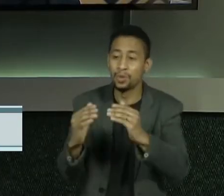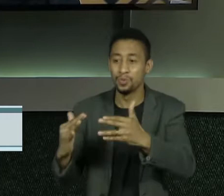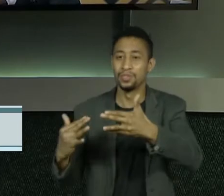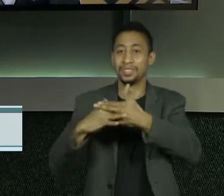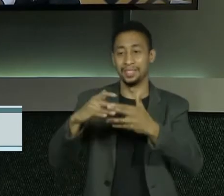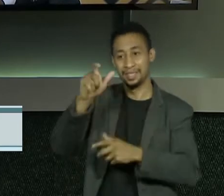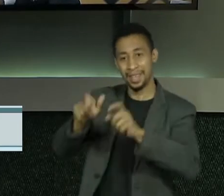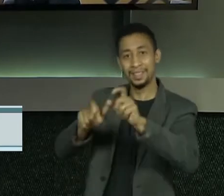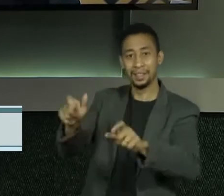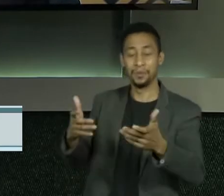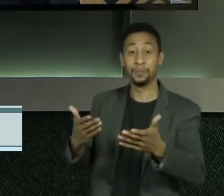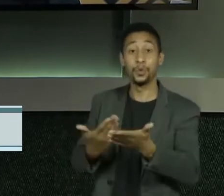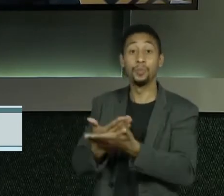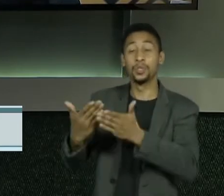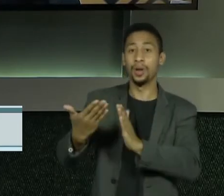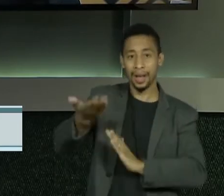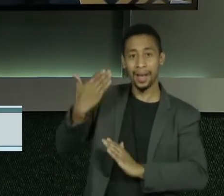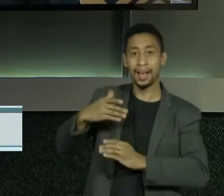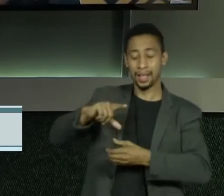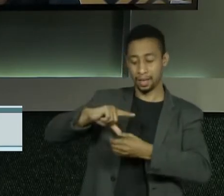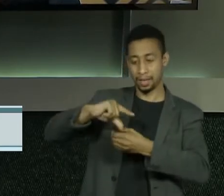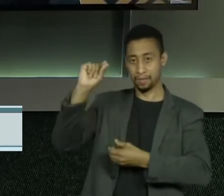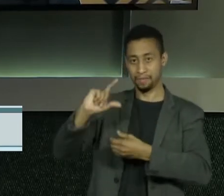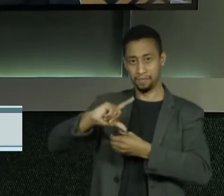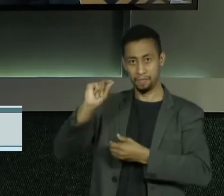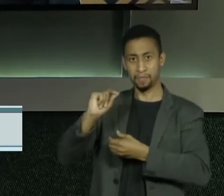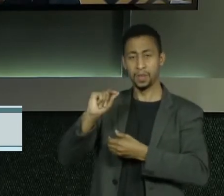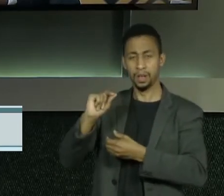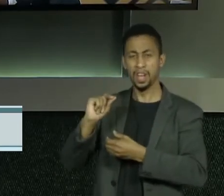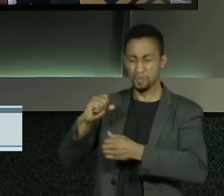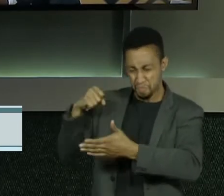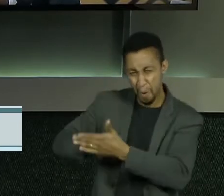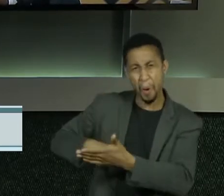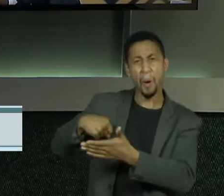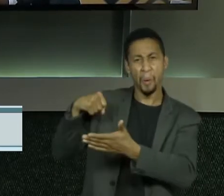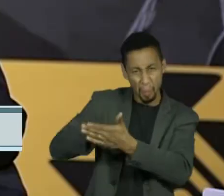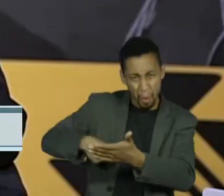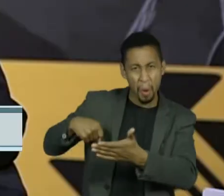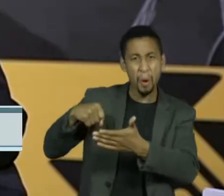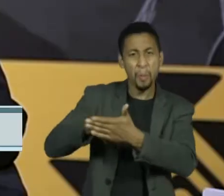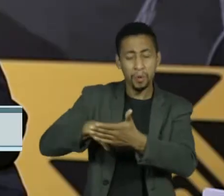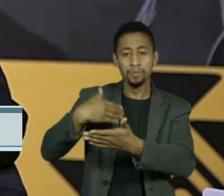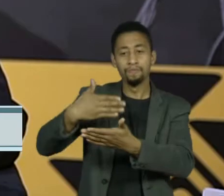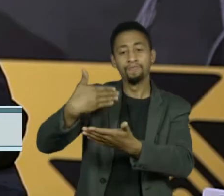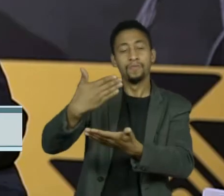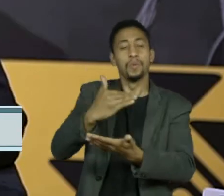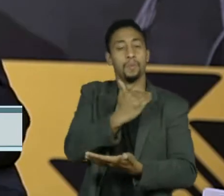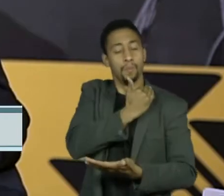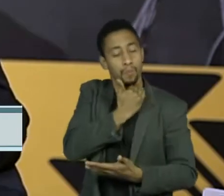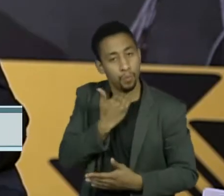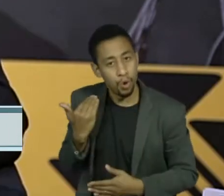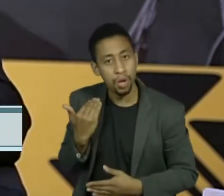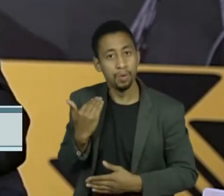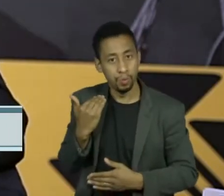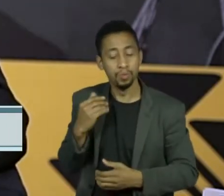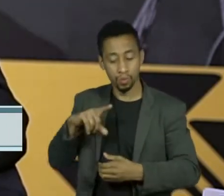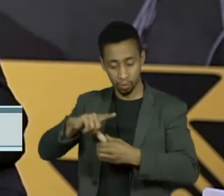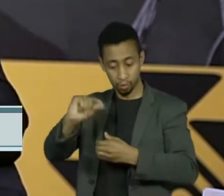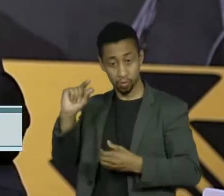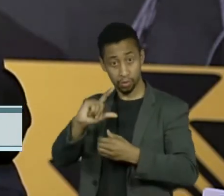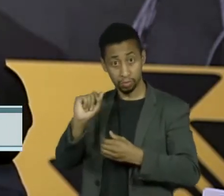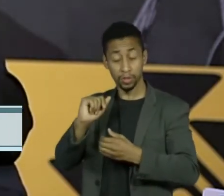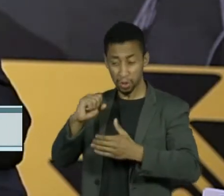Começou com o Zumbi dos Palmares, que entregou a sua vida e o melhor da sua energia para essa causa. De modo que lutar